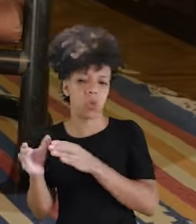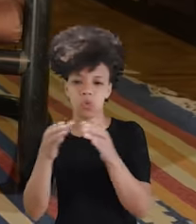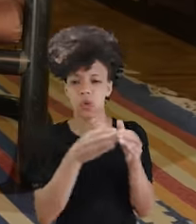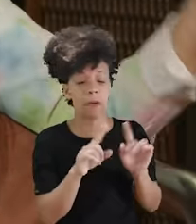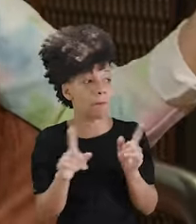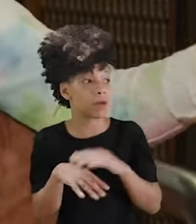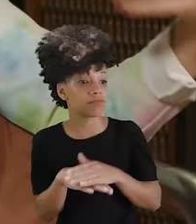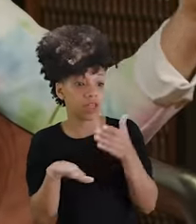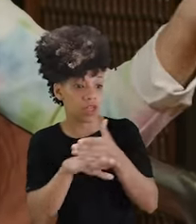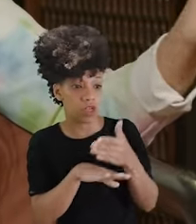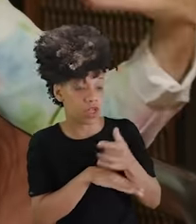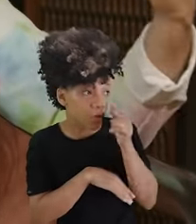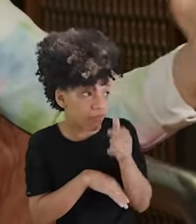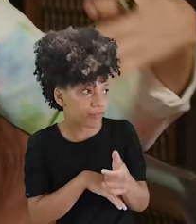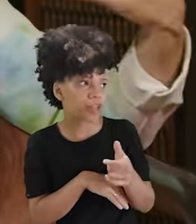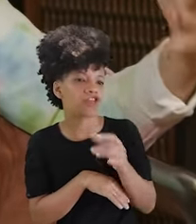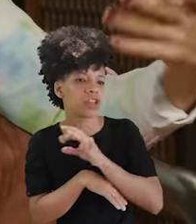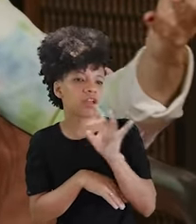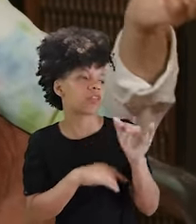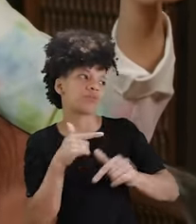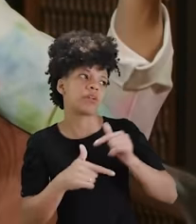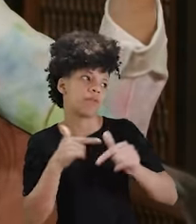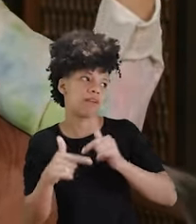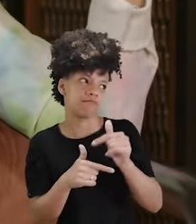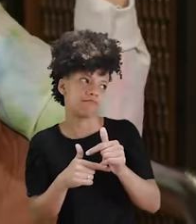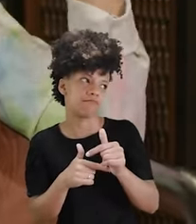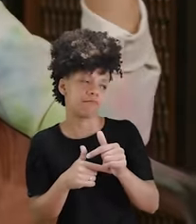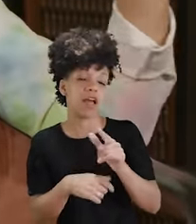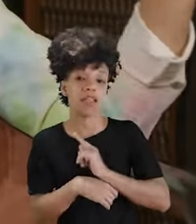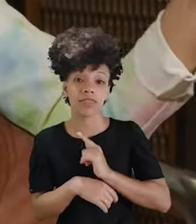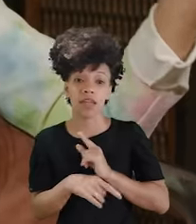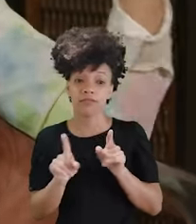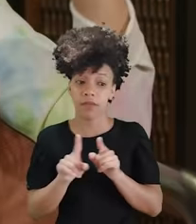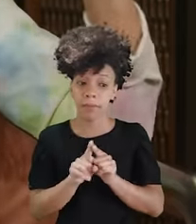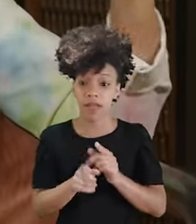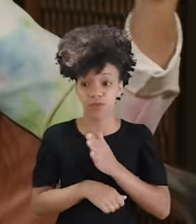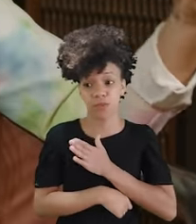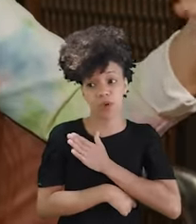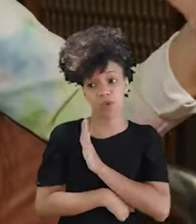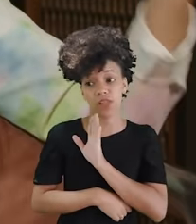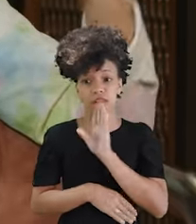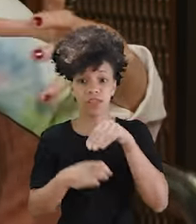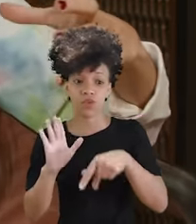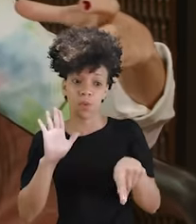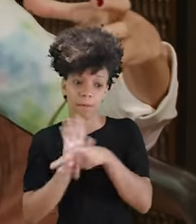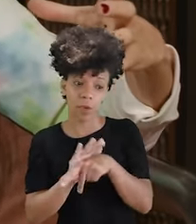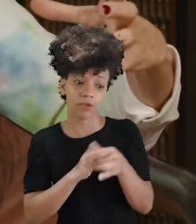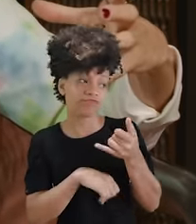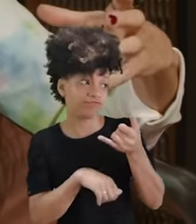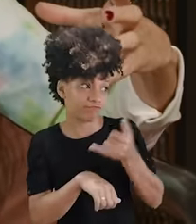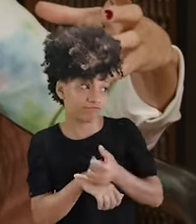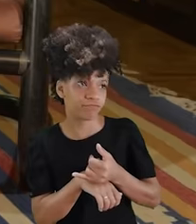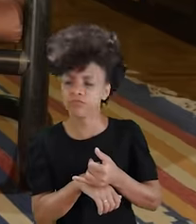que área né então eu vi as condições de que cada um trabalhava existem as discriminações entre os